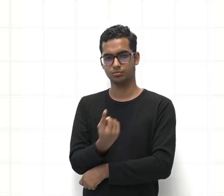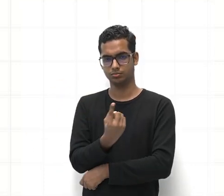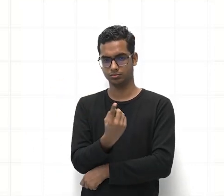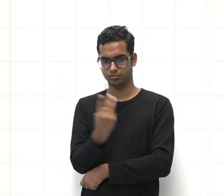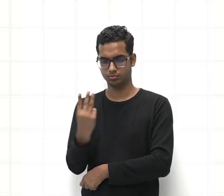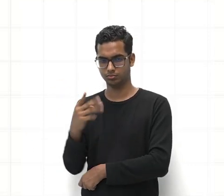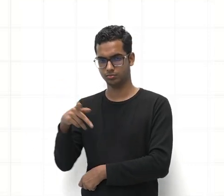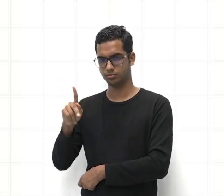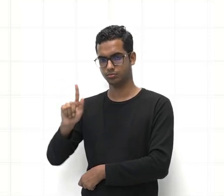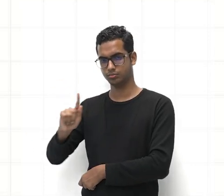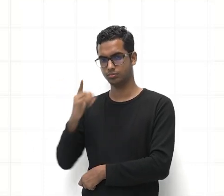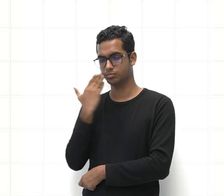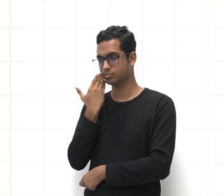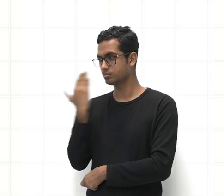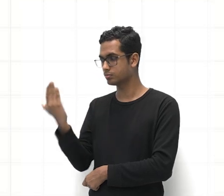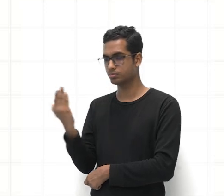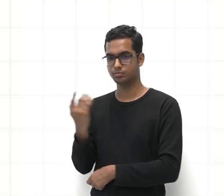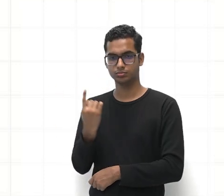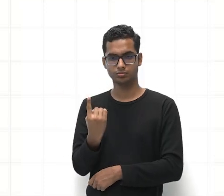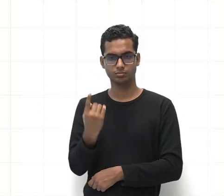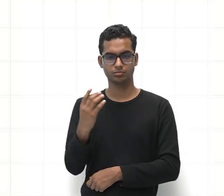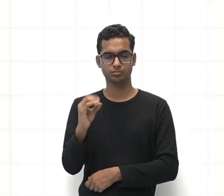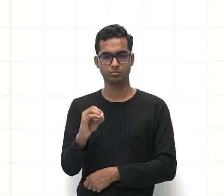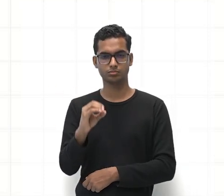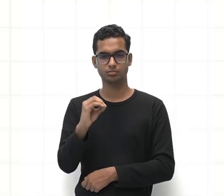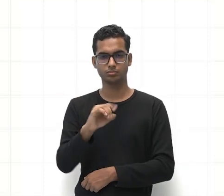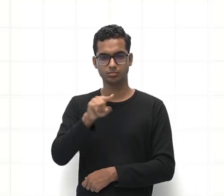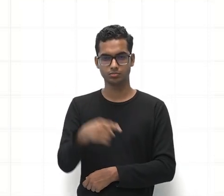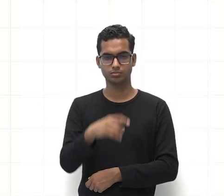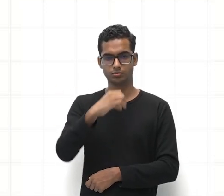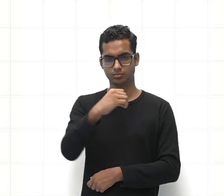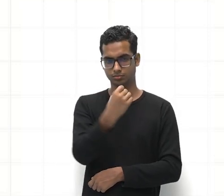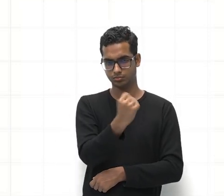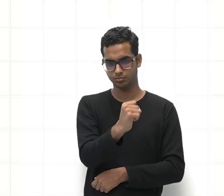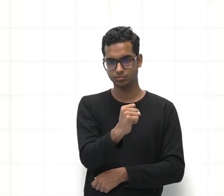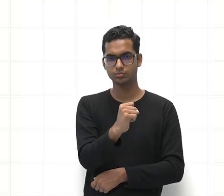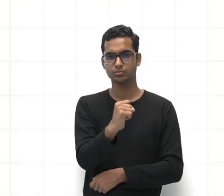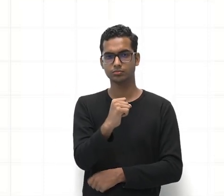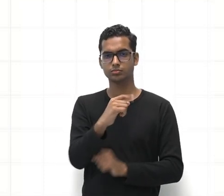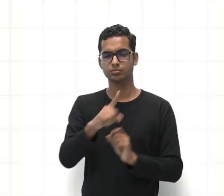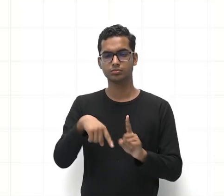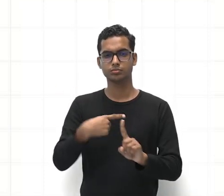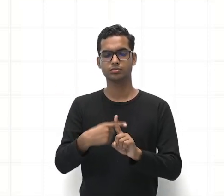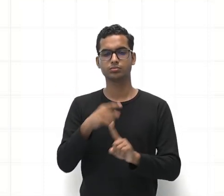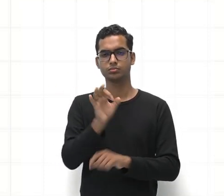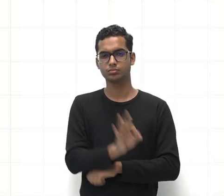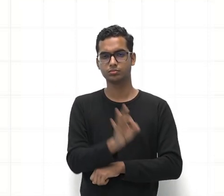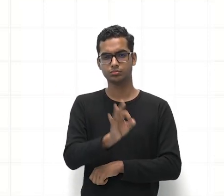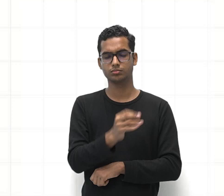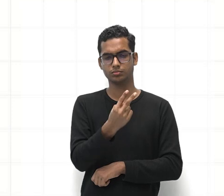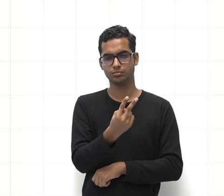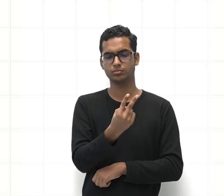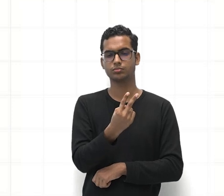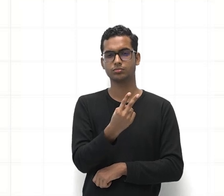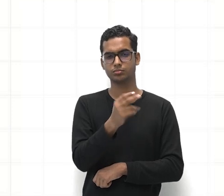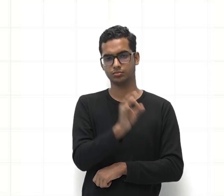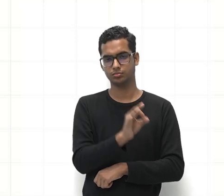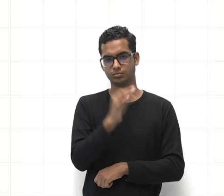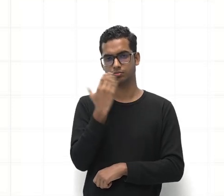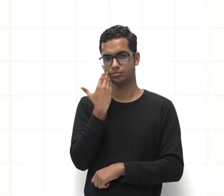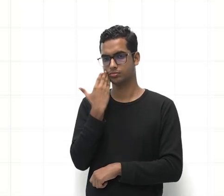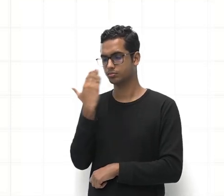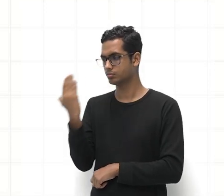100,98. Aí nós vamos adicionar isso daqui à nossa taxa percentual. Qual é a nossa taxa percentual? 2%. Então,